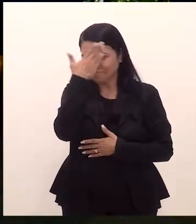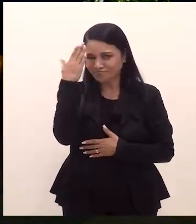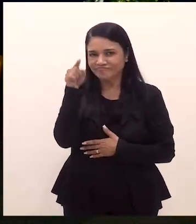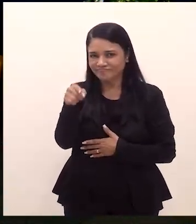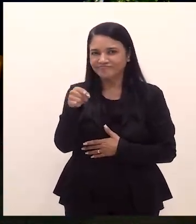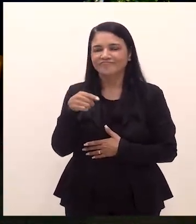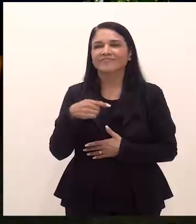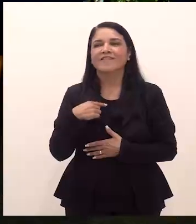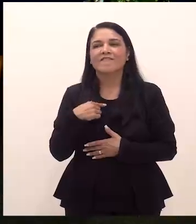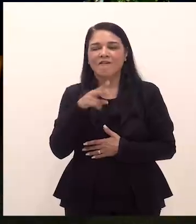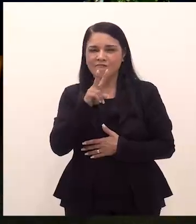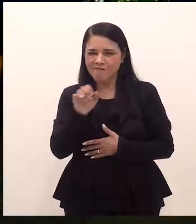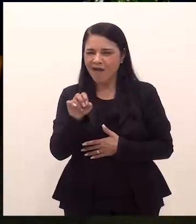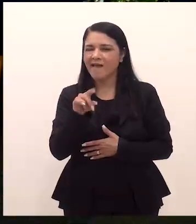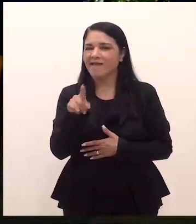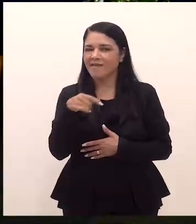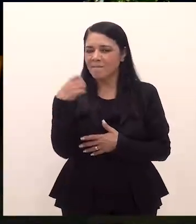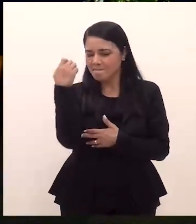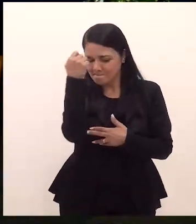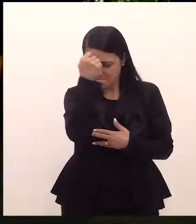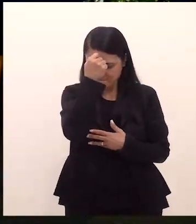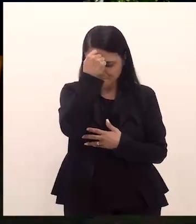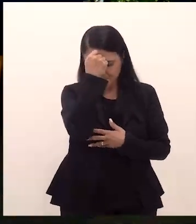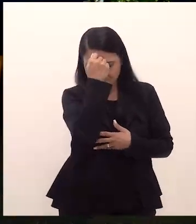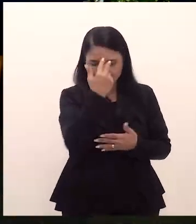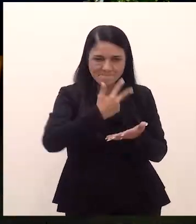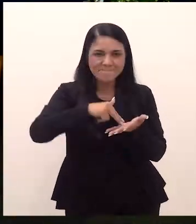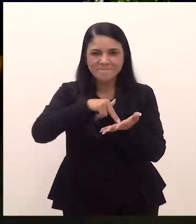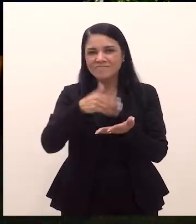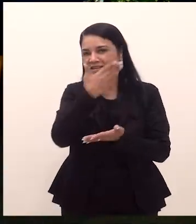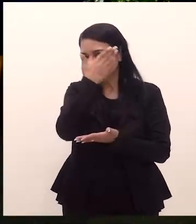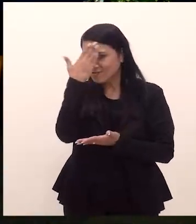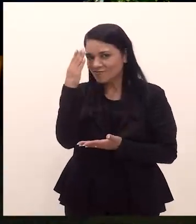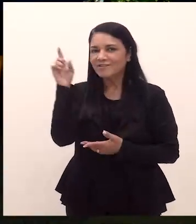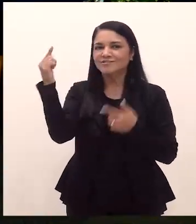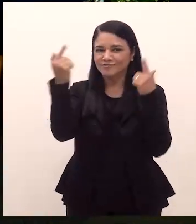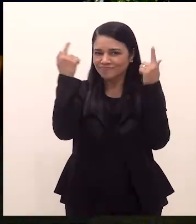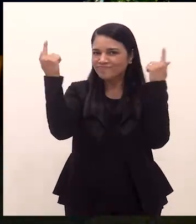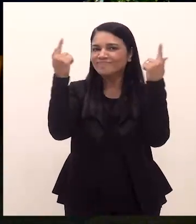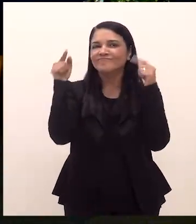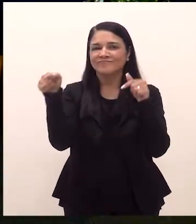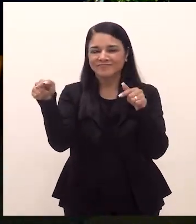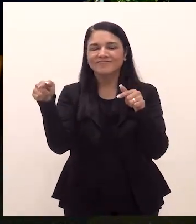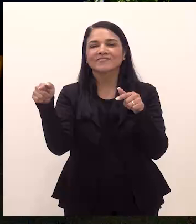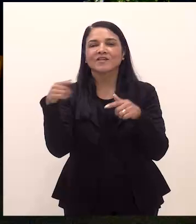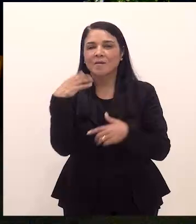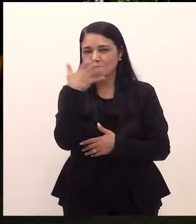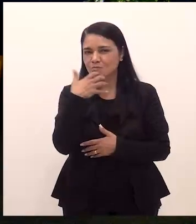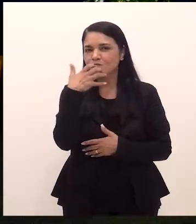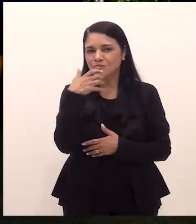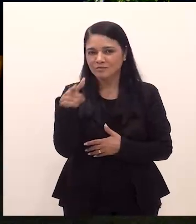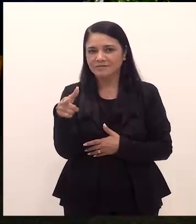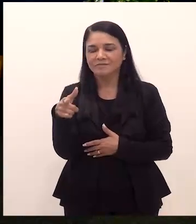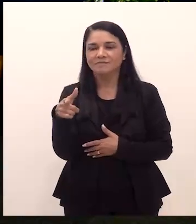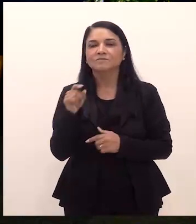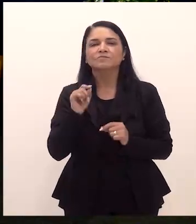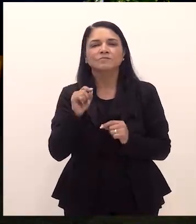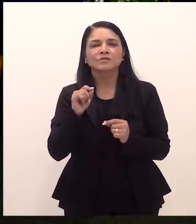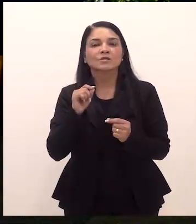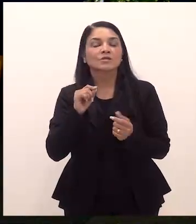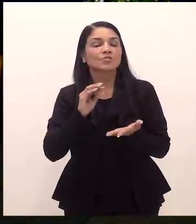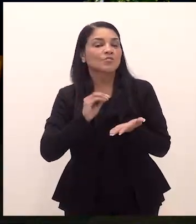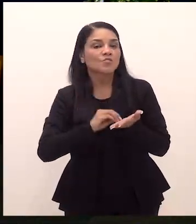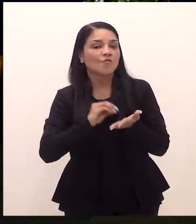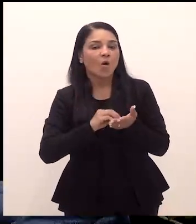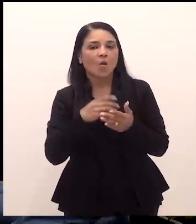Vai rolar um bailão. Vai rolar um baile. Vai rolar um bailão. A ideia é o baile. Quem estiver lá vai se divertir aí com essa sua